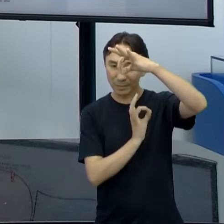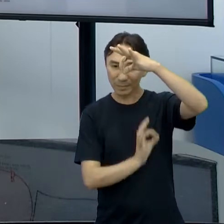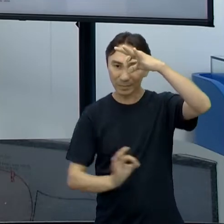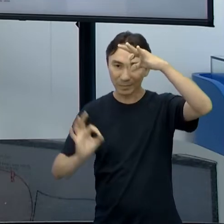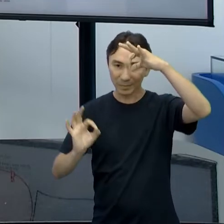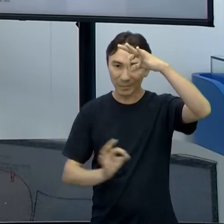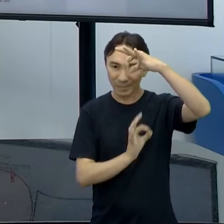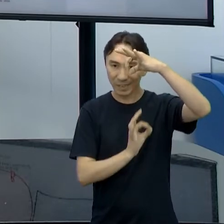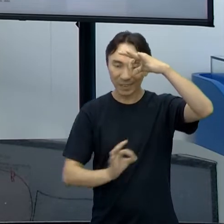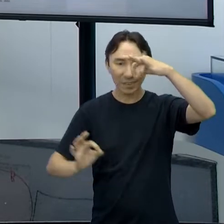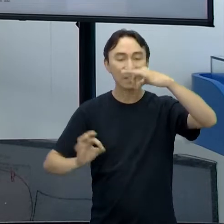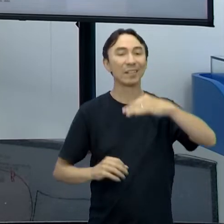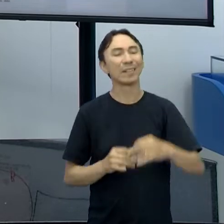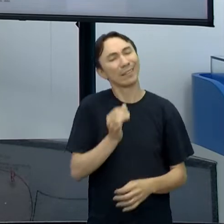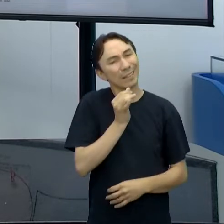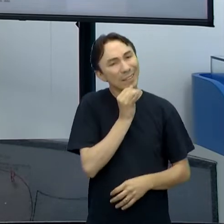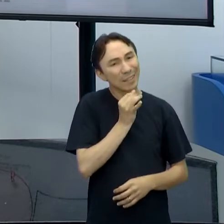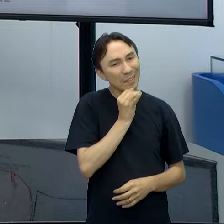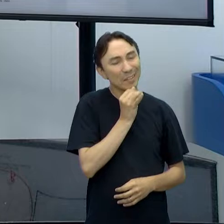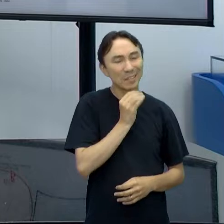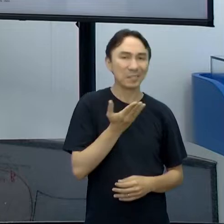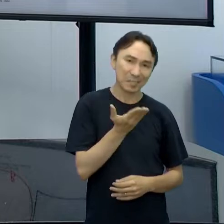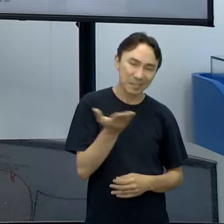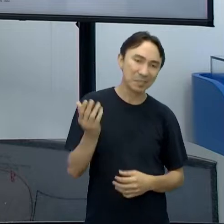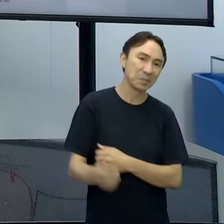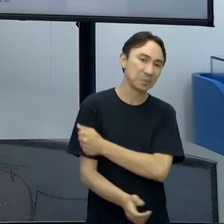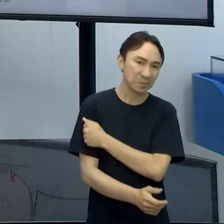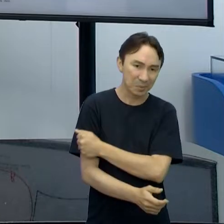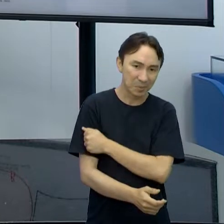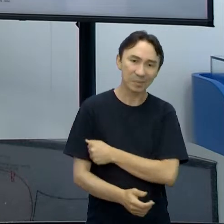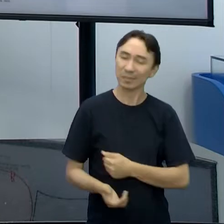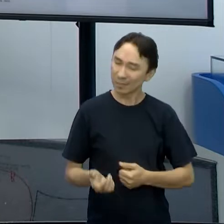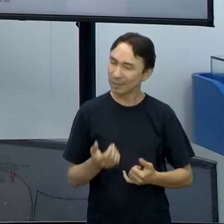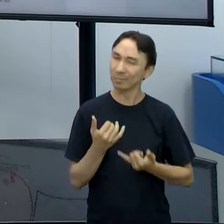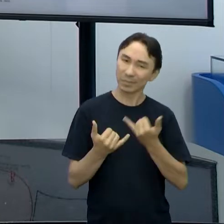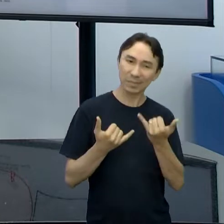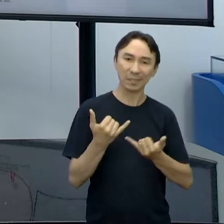nossos estudantes para ele brincar um pouquinho com o pêndulo. Aqui você tem aqui